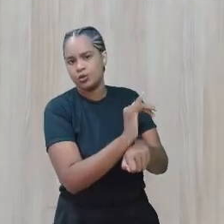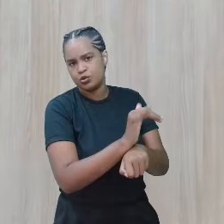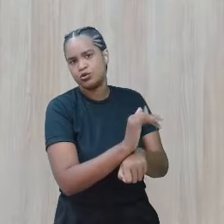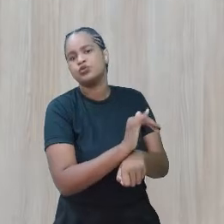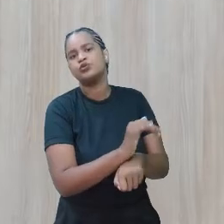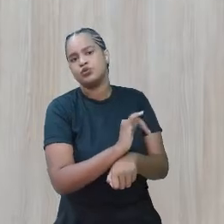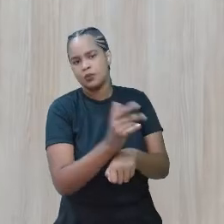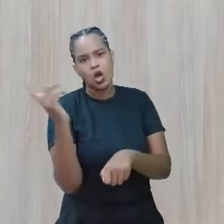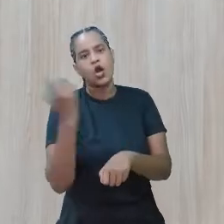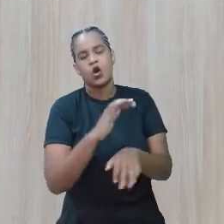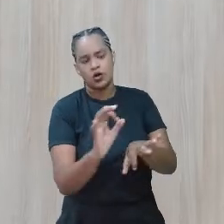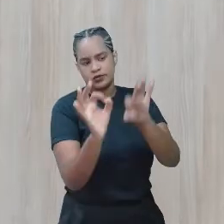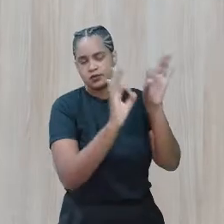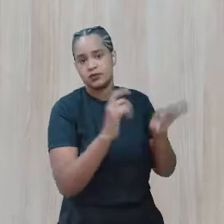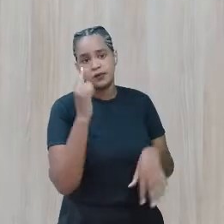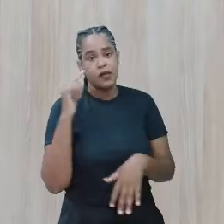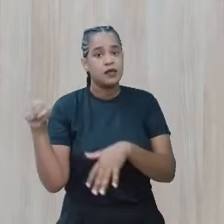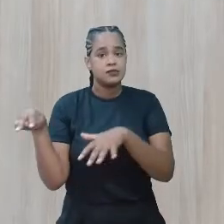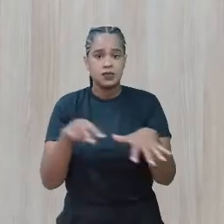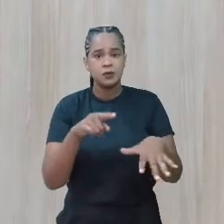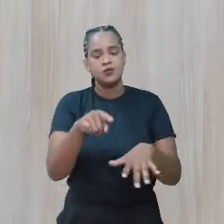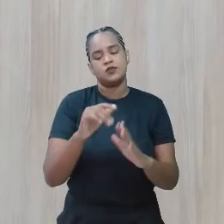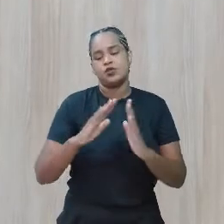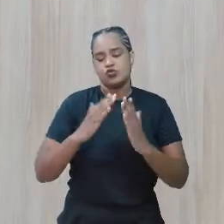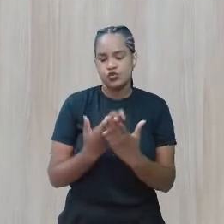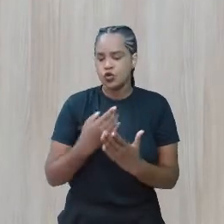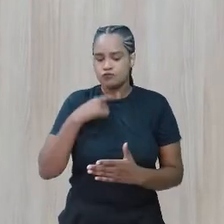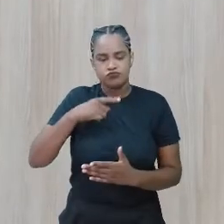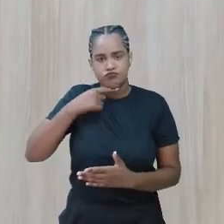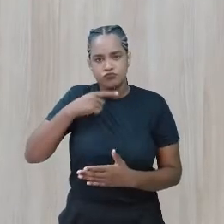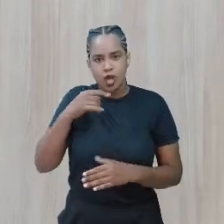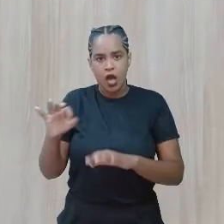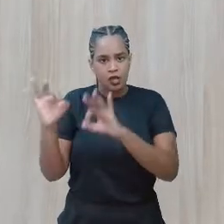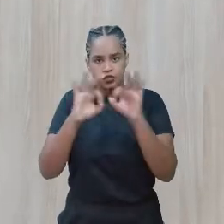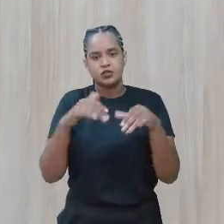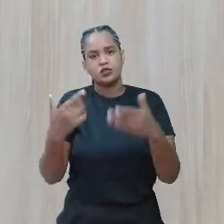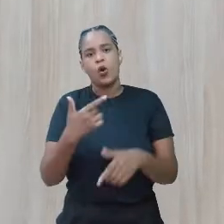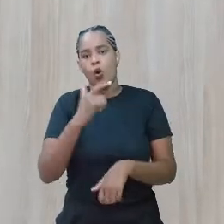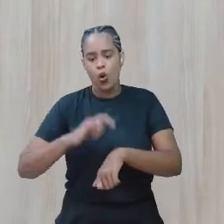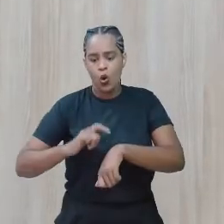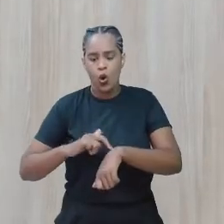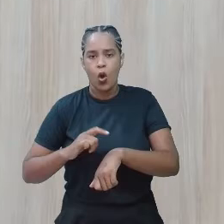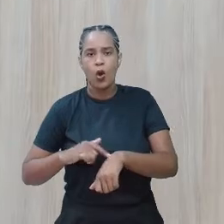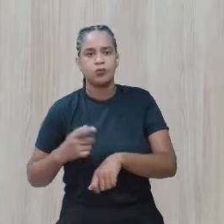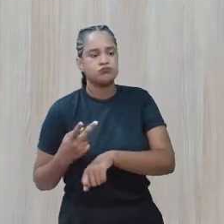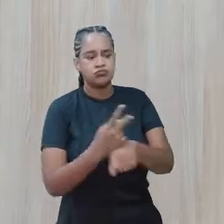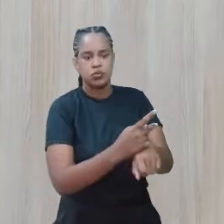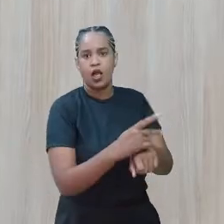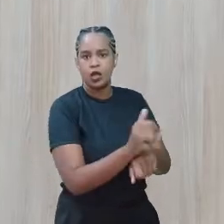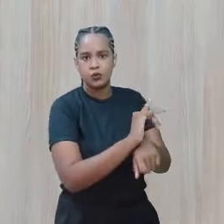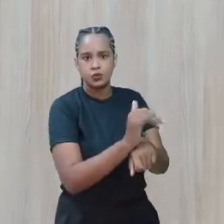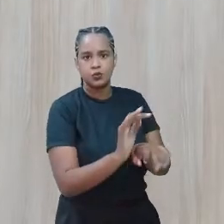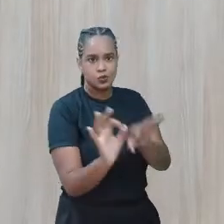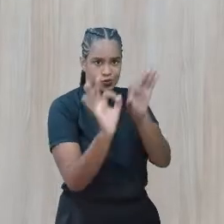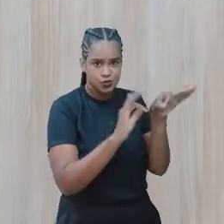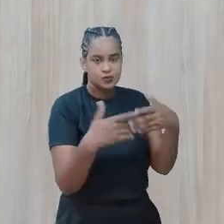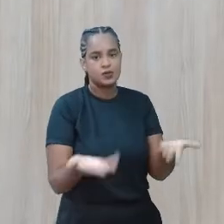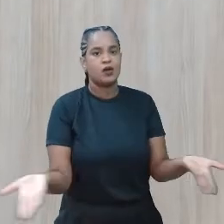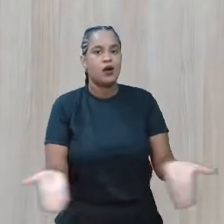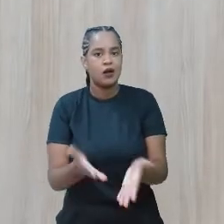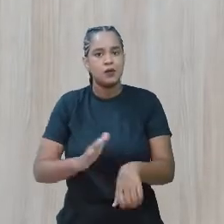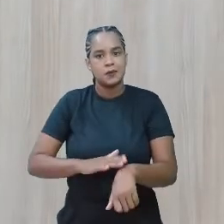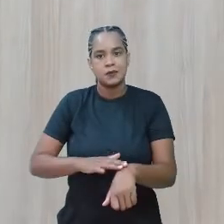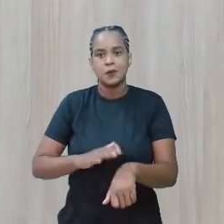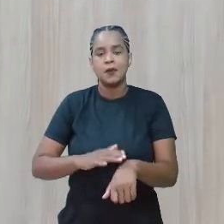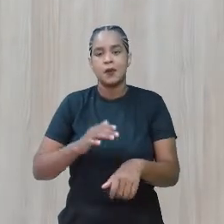né? Se essa semana é a semana que você está na escola, então assiste em outro horário aí no YouTube. Então, lembrando a vocês, né, que esse momento ao